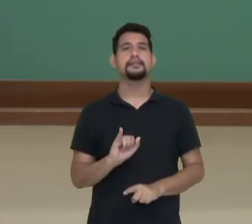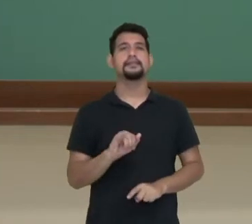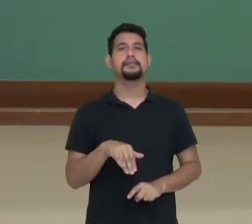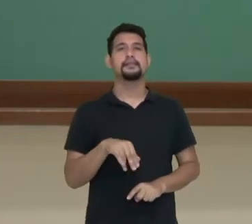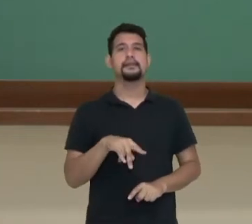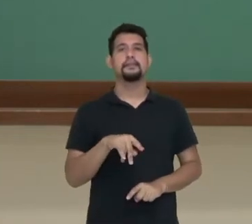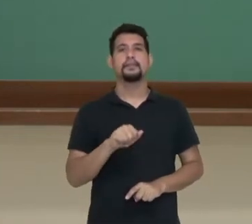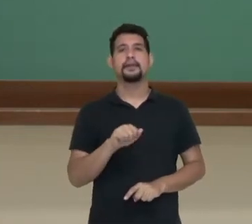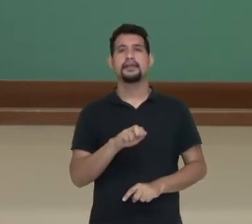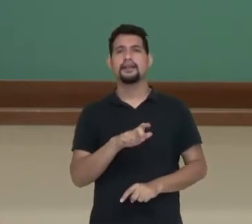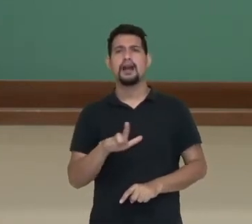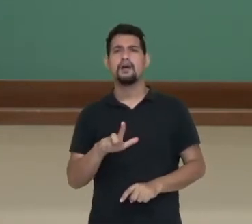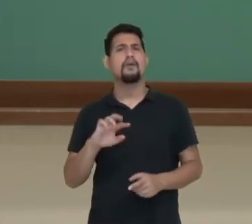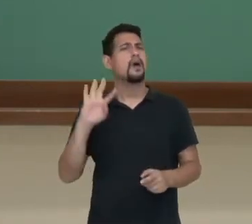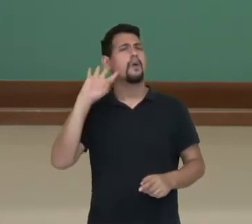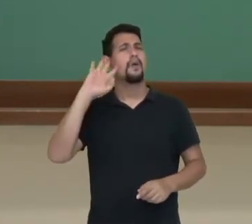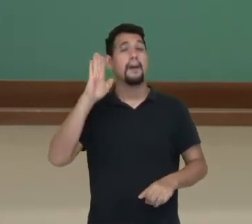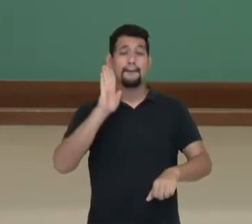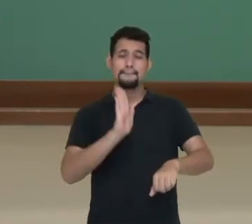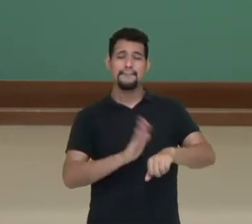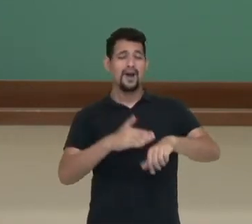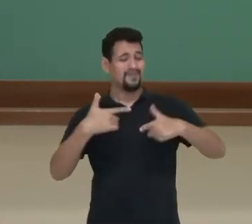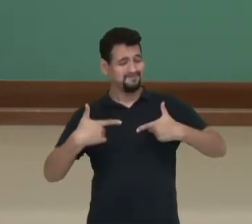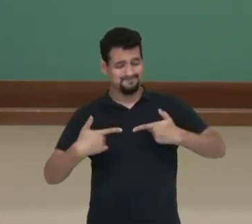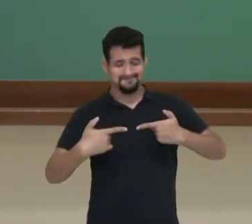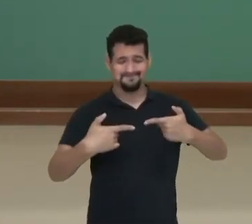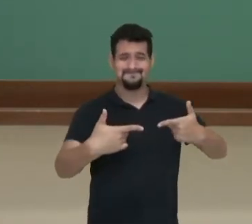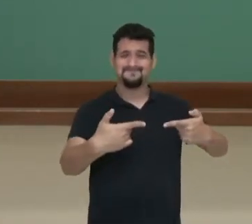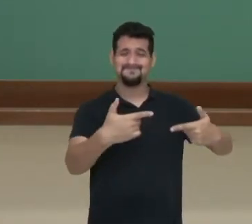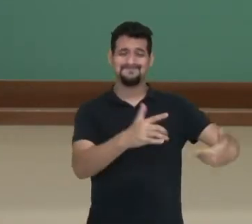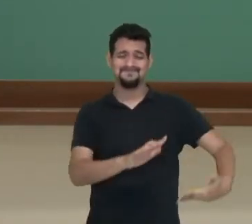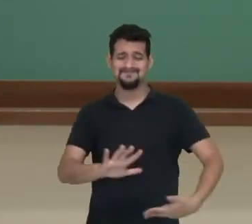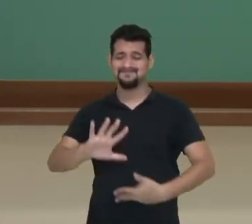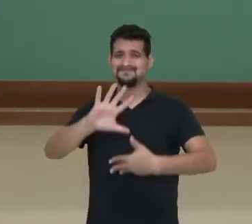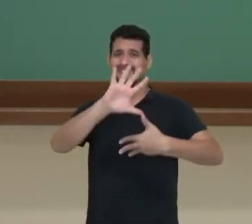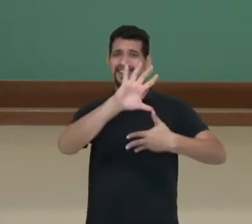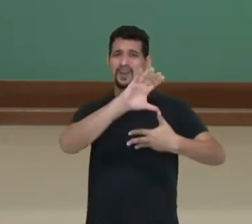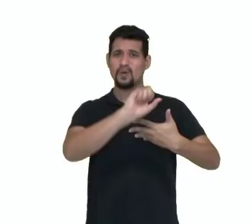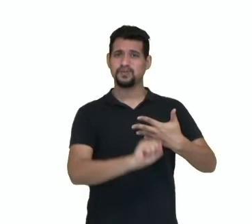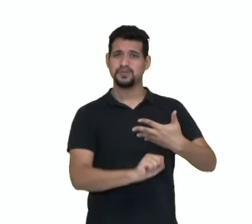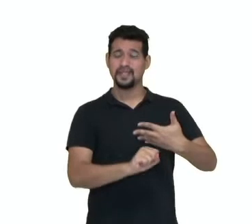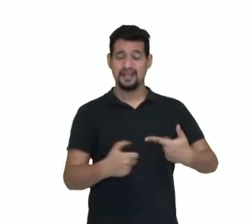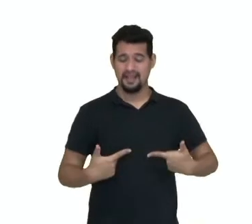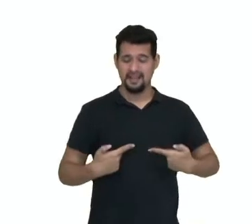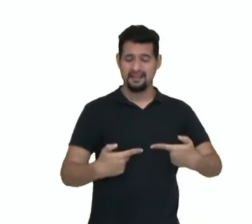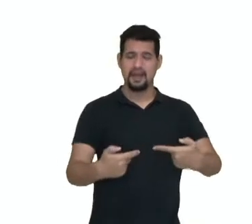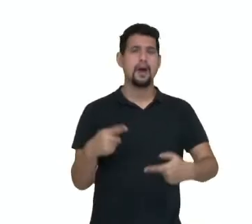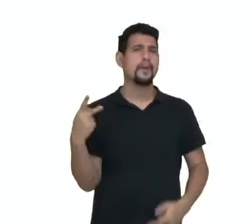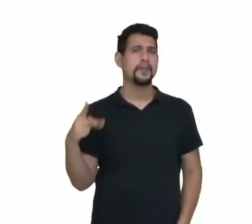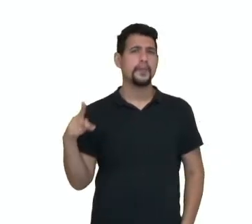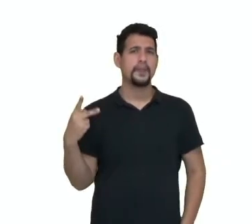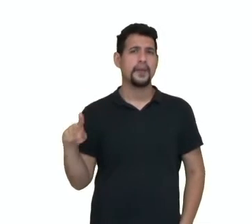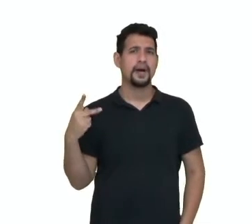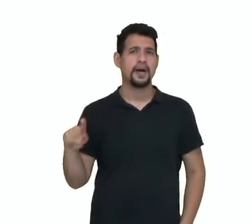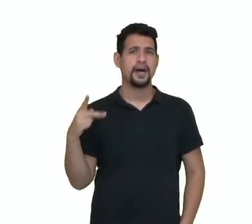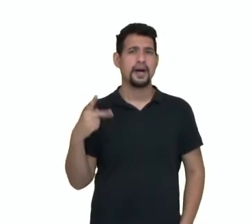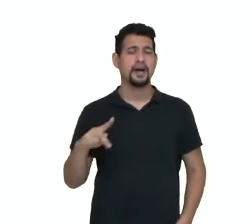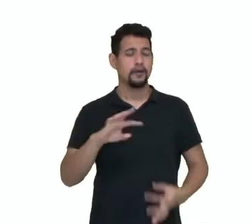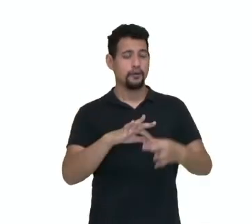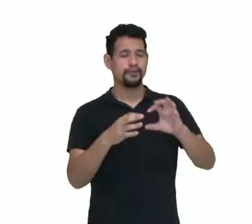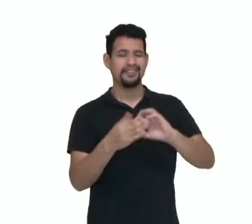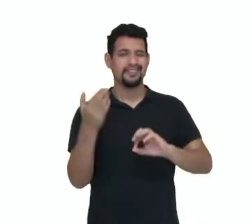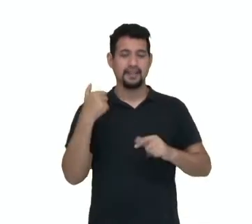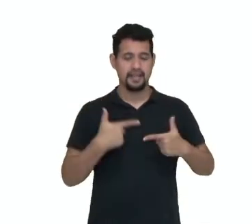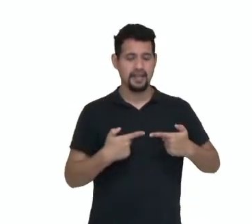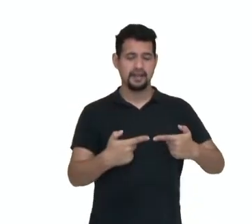também aconteceu a maior guerra da América do Sul, que foi justamente a Guerra do Paraguai. Essa guerra foi no contexto da Guerra do